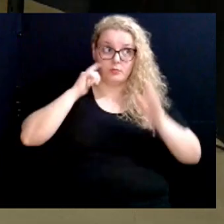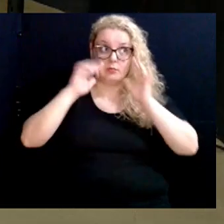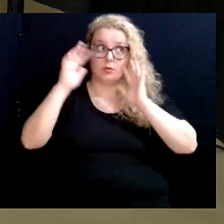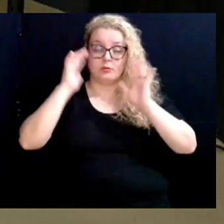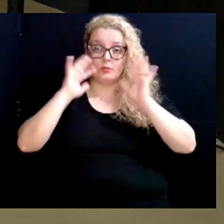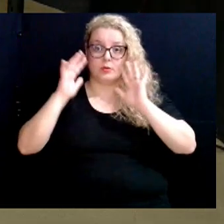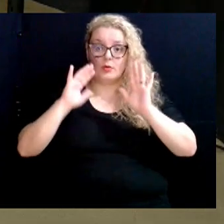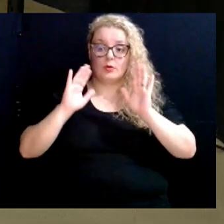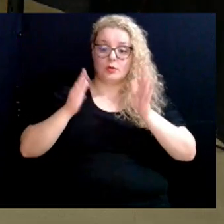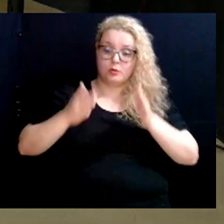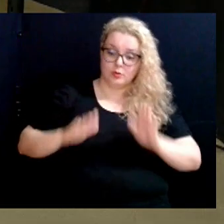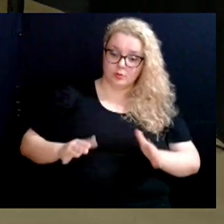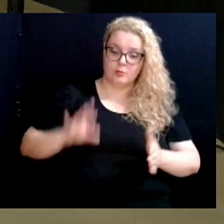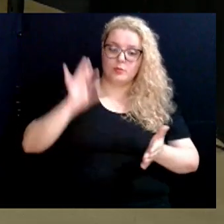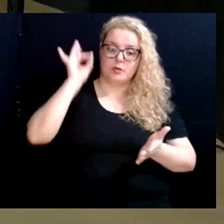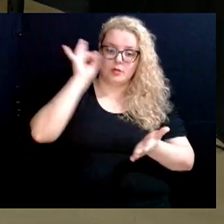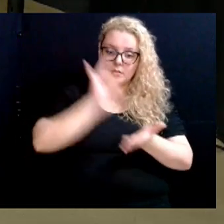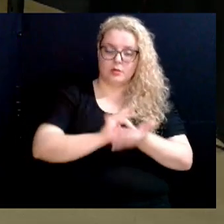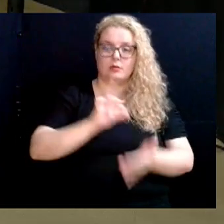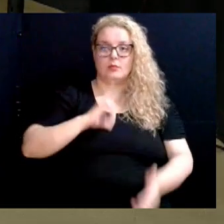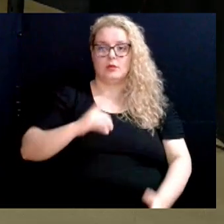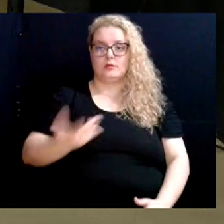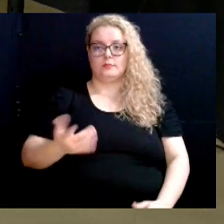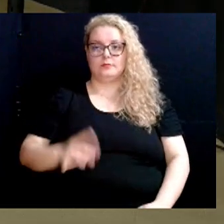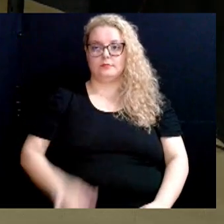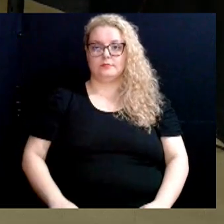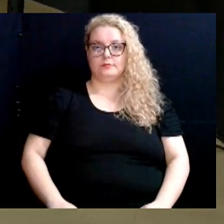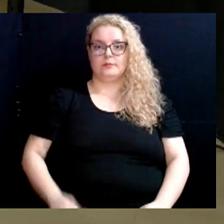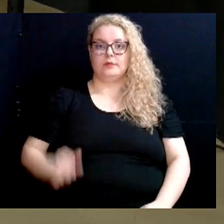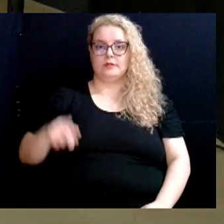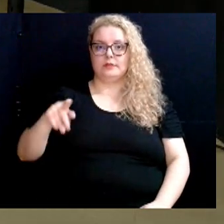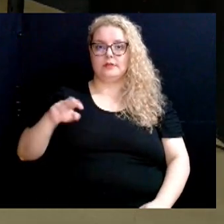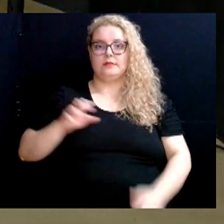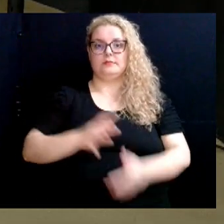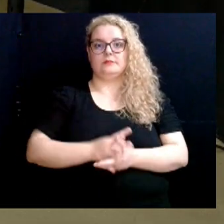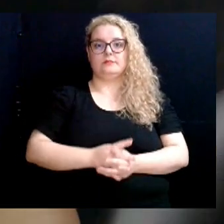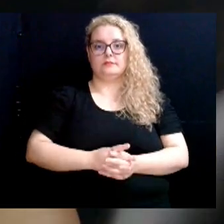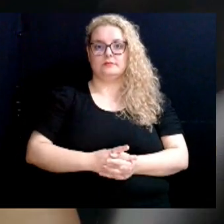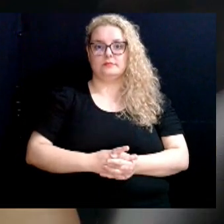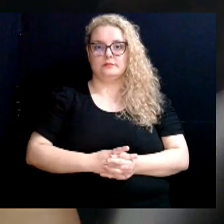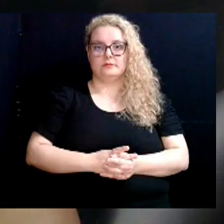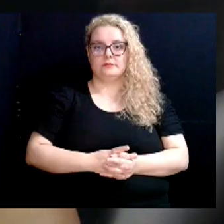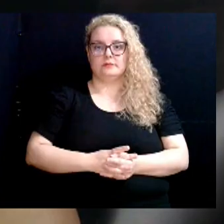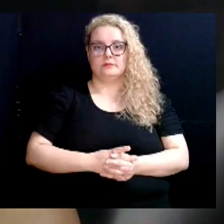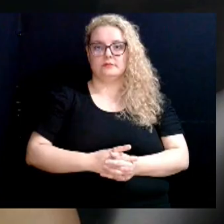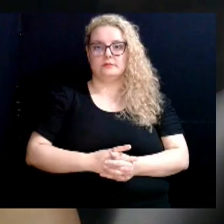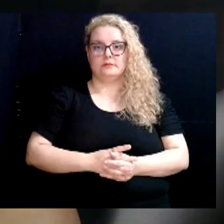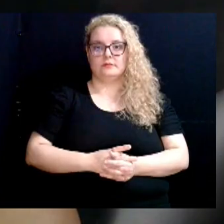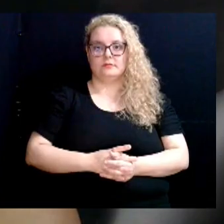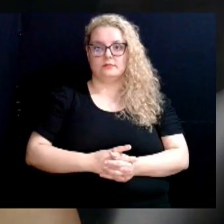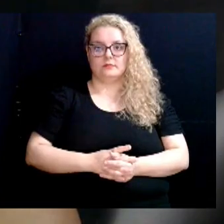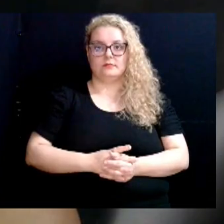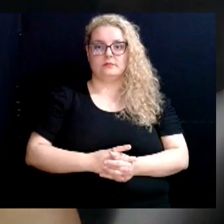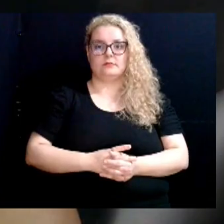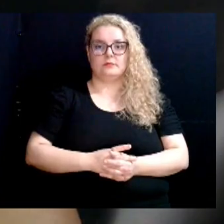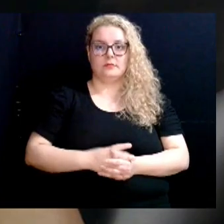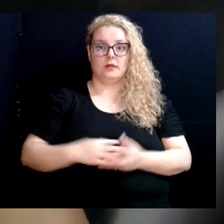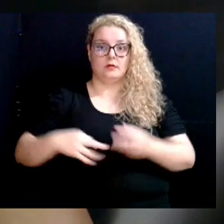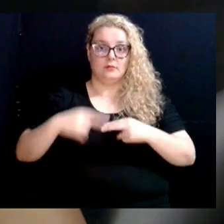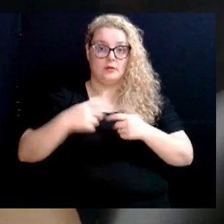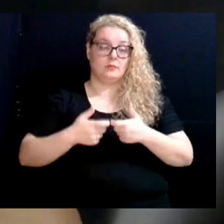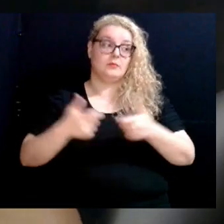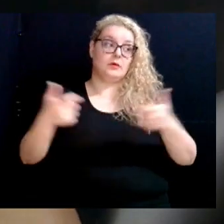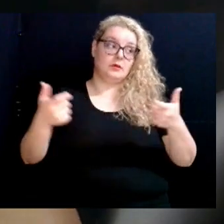o corpo que realmente temos? André. É uma questão bem ampla essa, né? Quando a gente